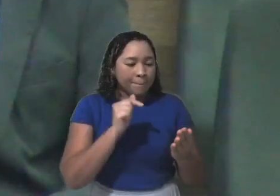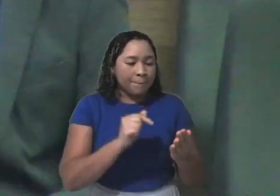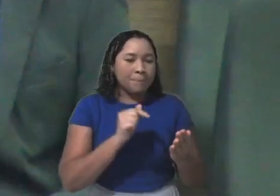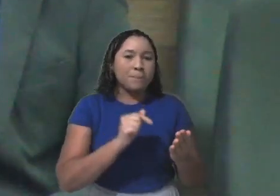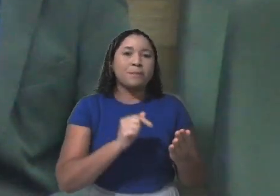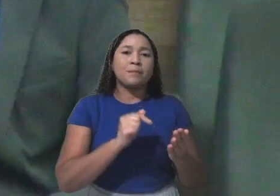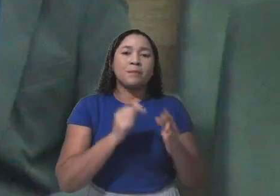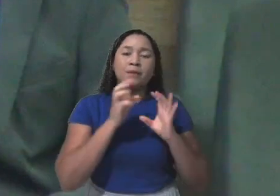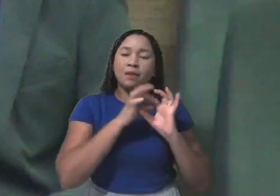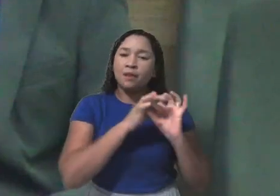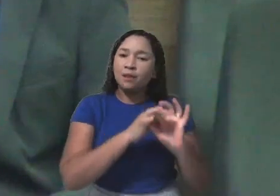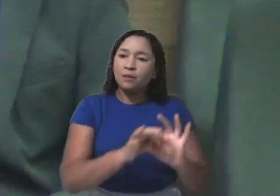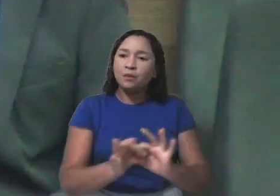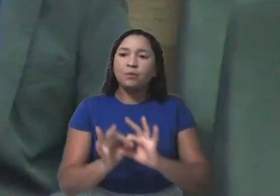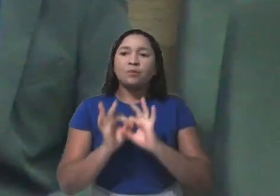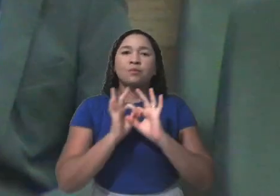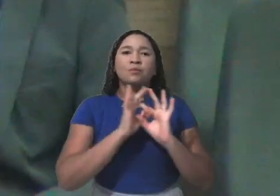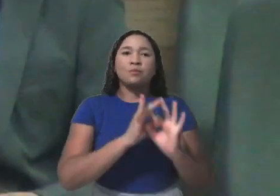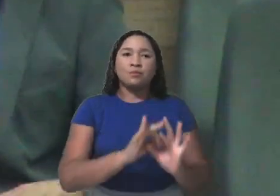interligada.